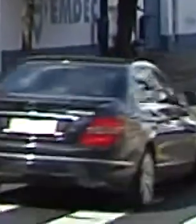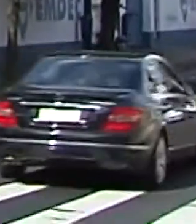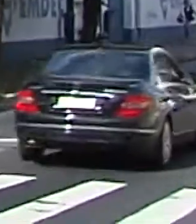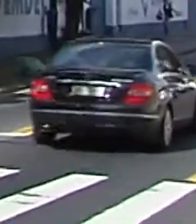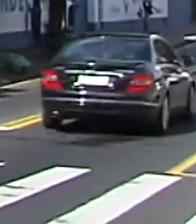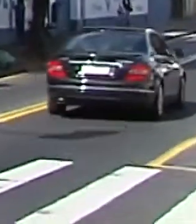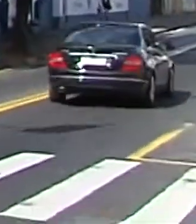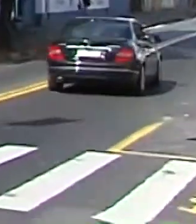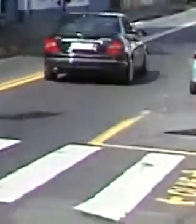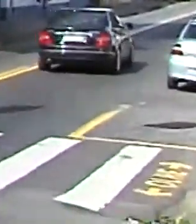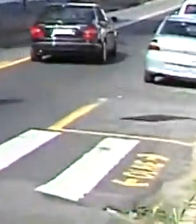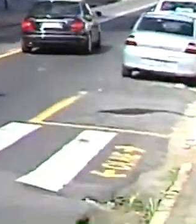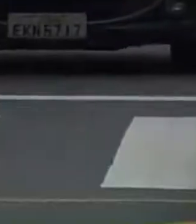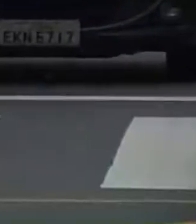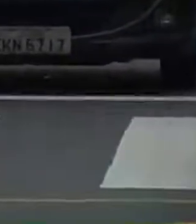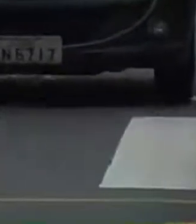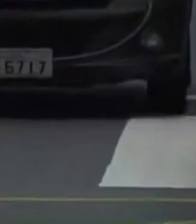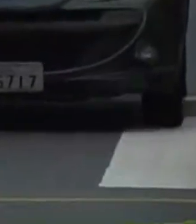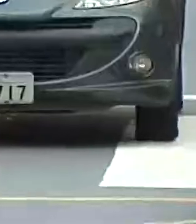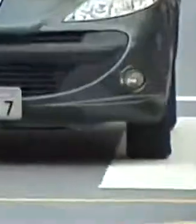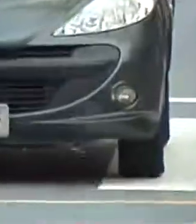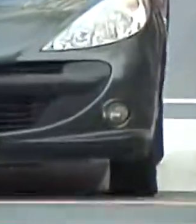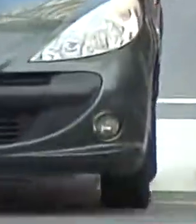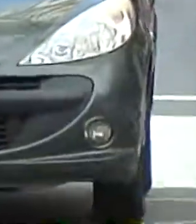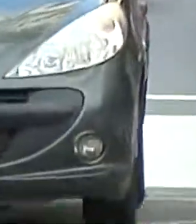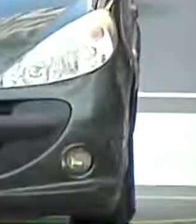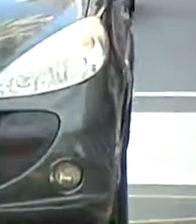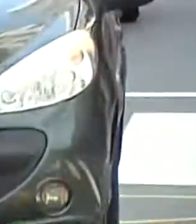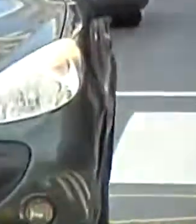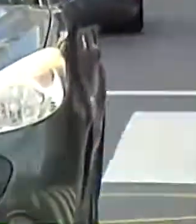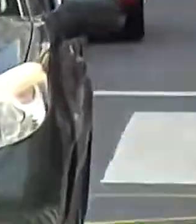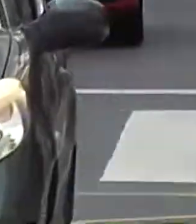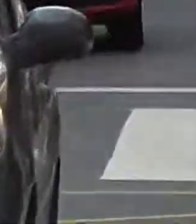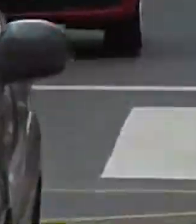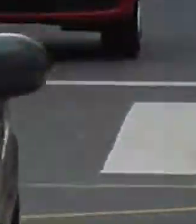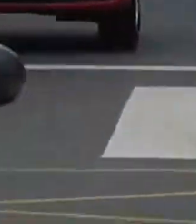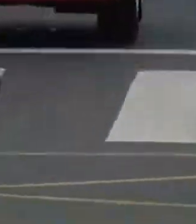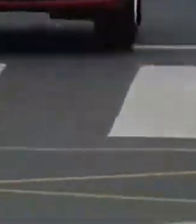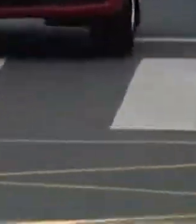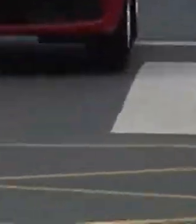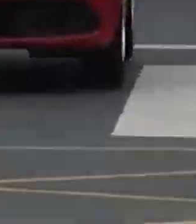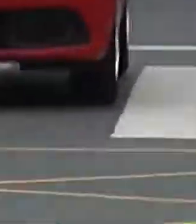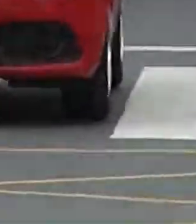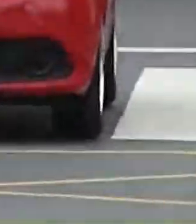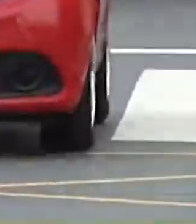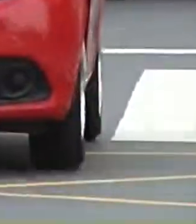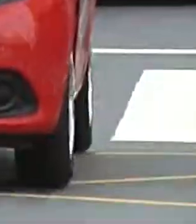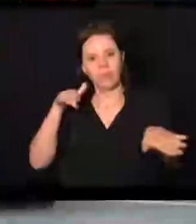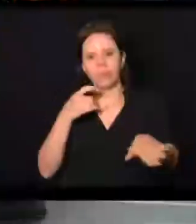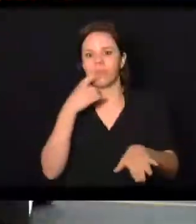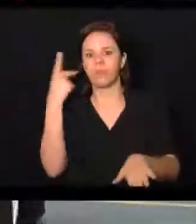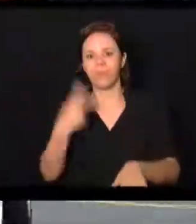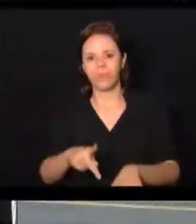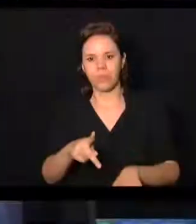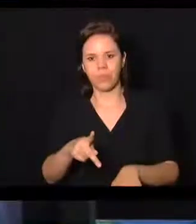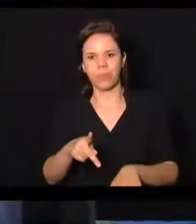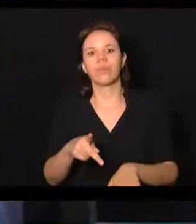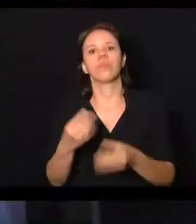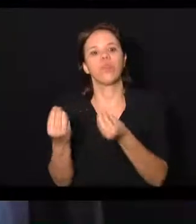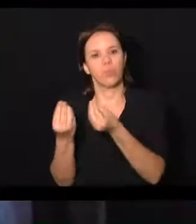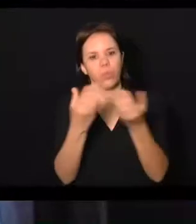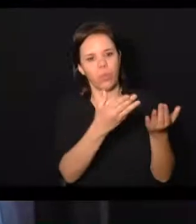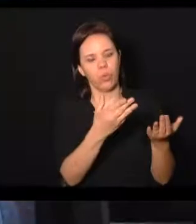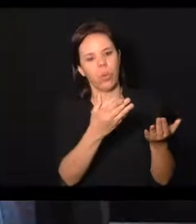obriga o órgão responsável pela gestão da arrecadação de multas de trânsito no município de Campinas a enviar ao